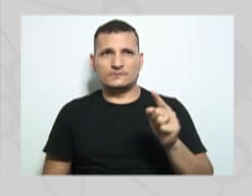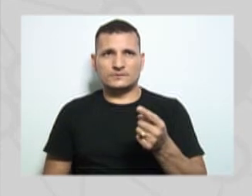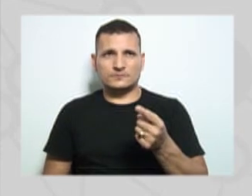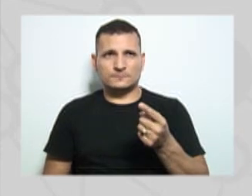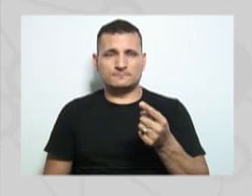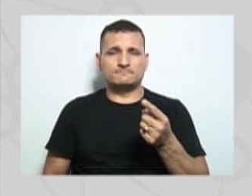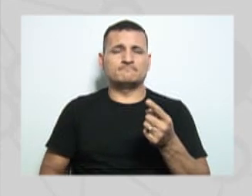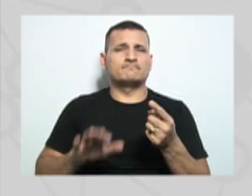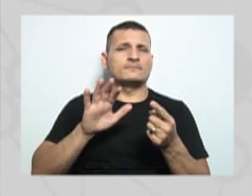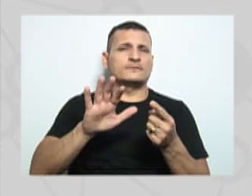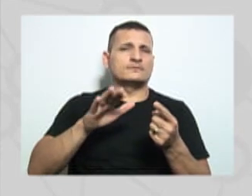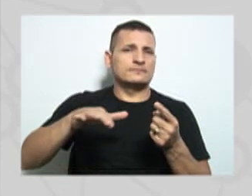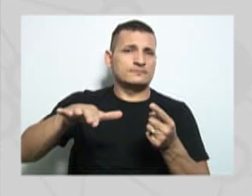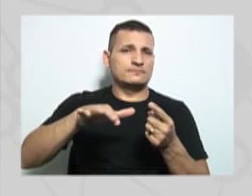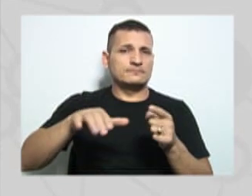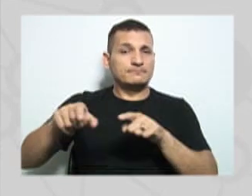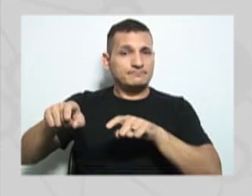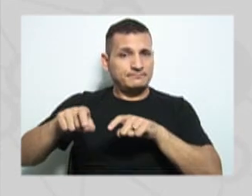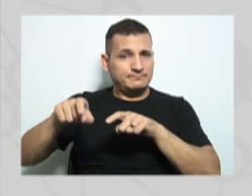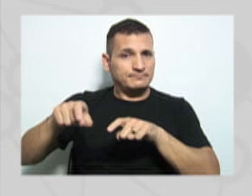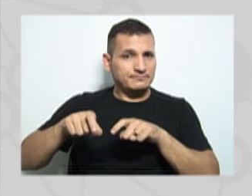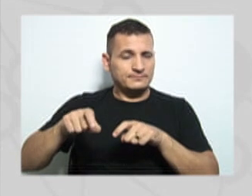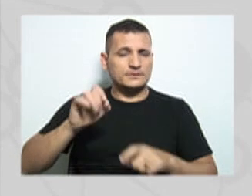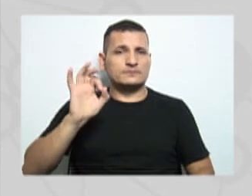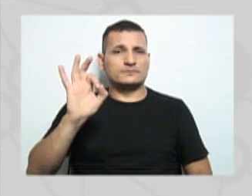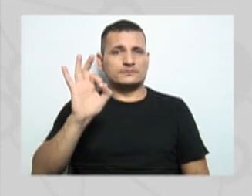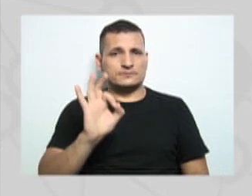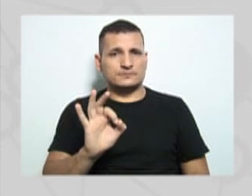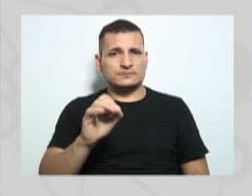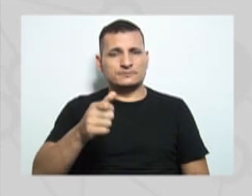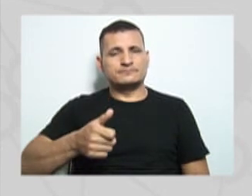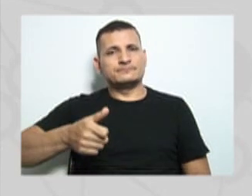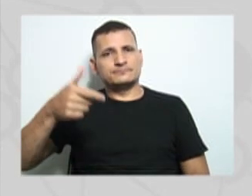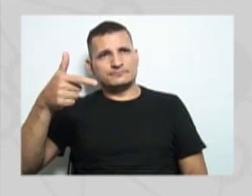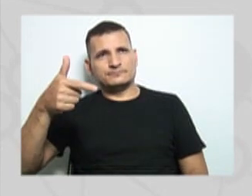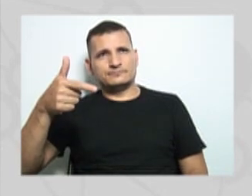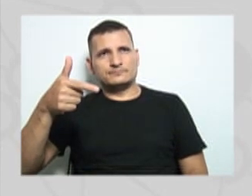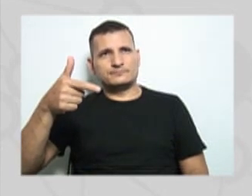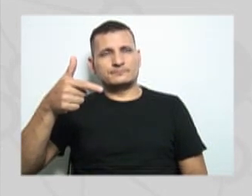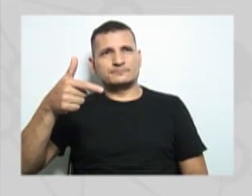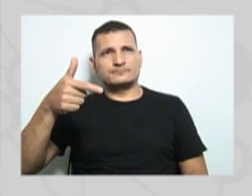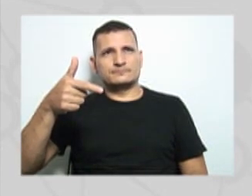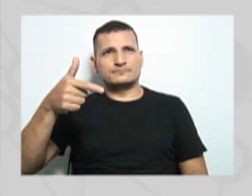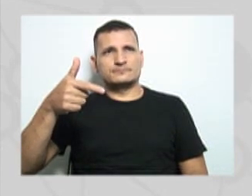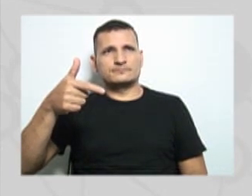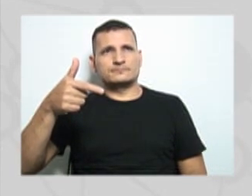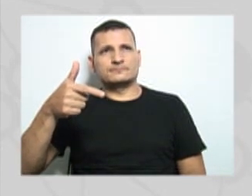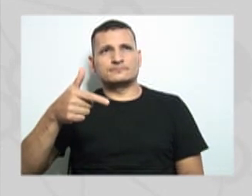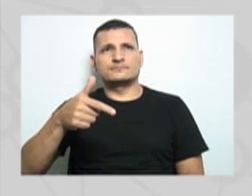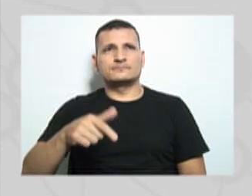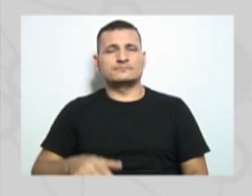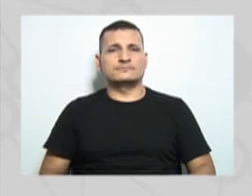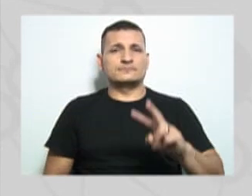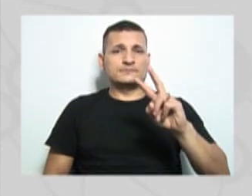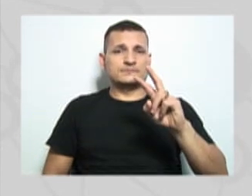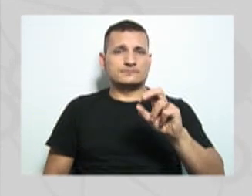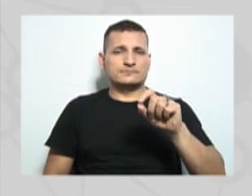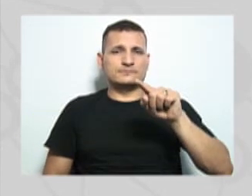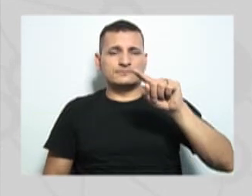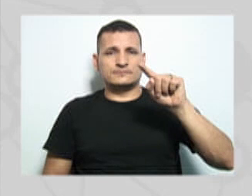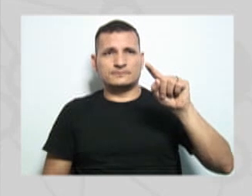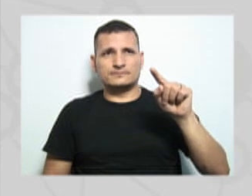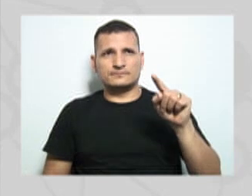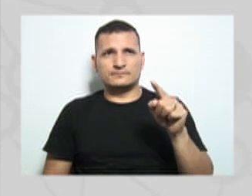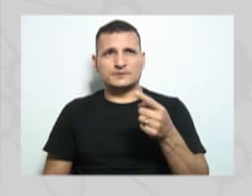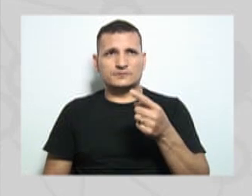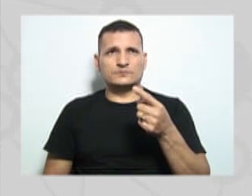Como na atividade que é agropecuária, que vai se enquadrar, vai ser os 12%. Então, se eu fizer 50